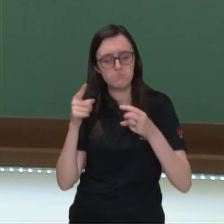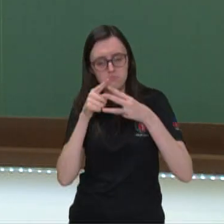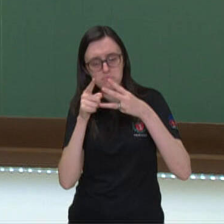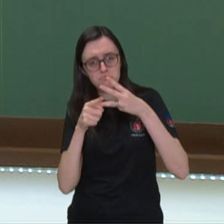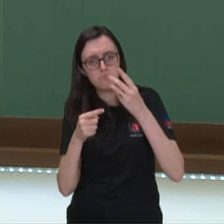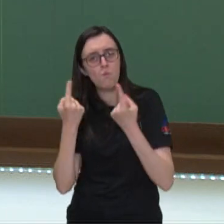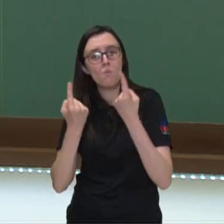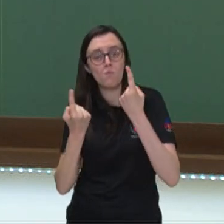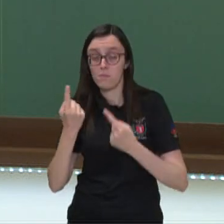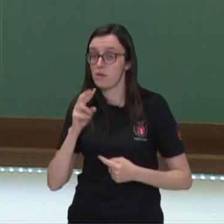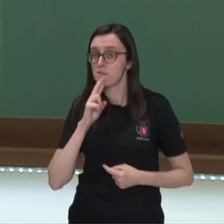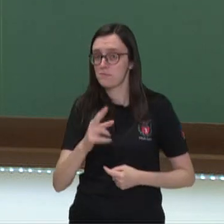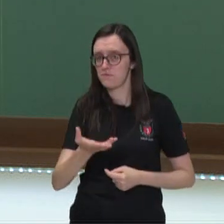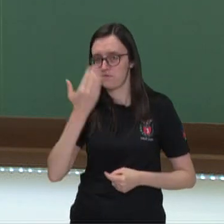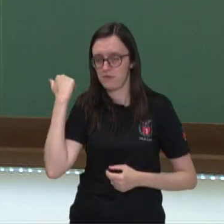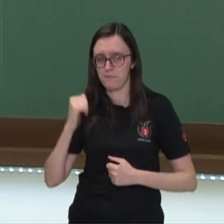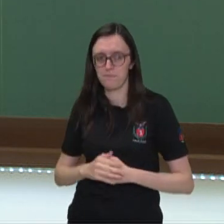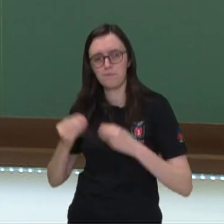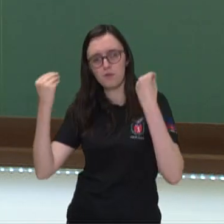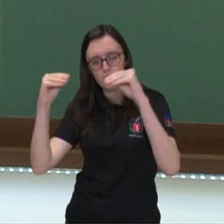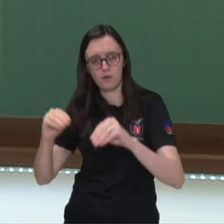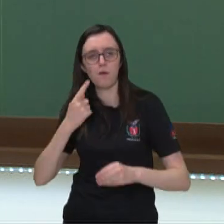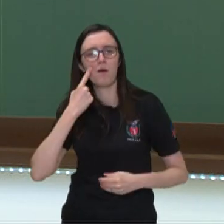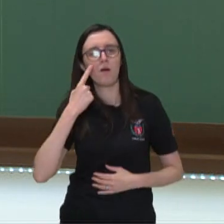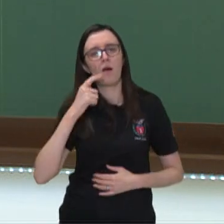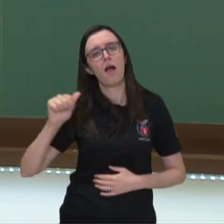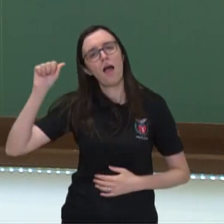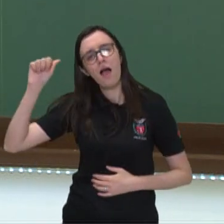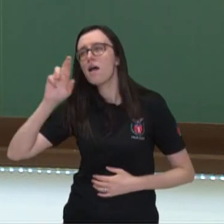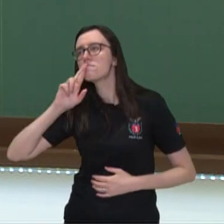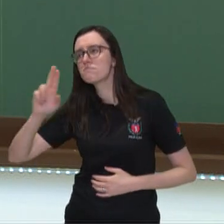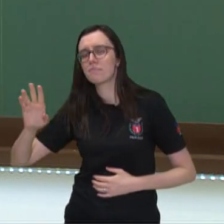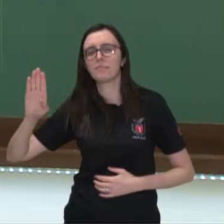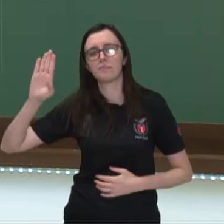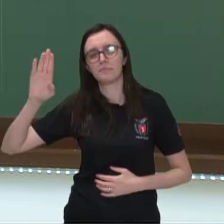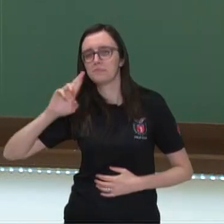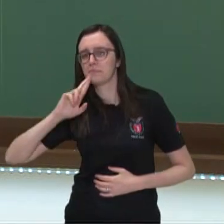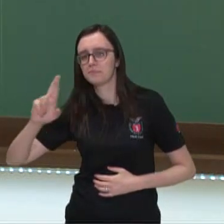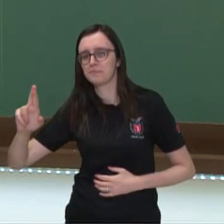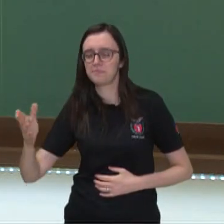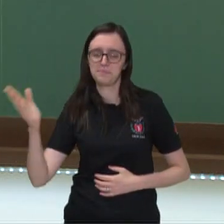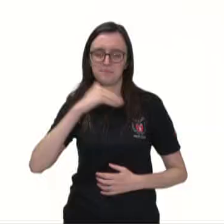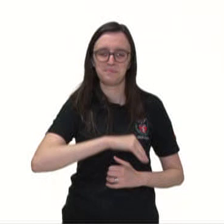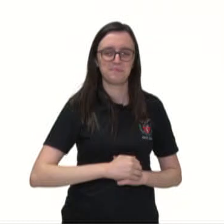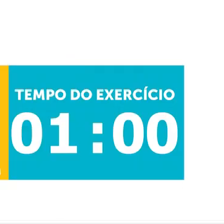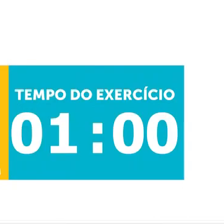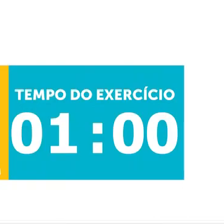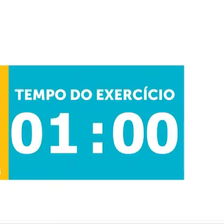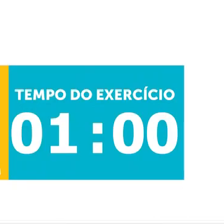uma pergunta. Vamos responder? Coloca então, letra A, respostinha, letra B, resposta. Let's go!